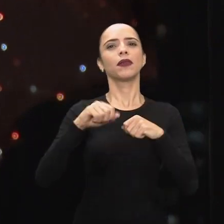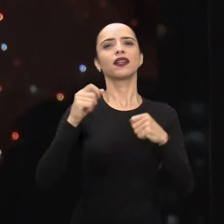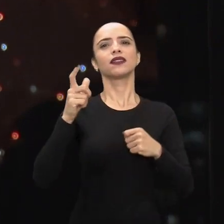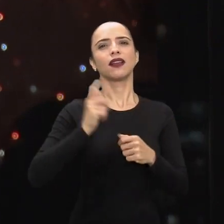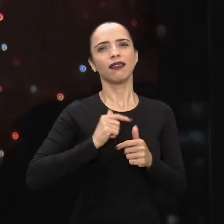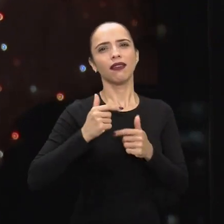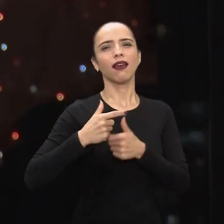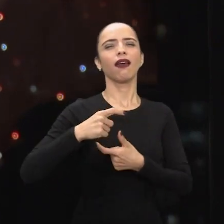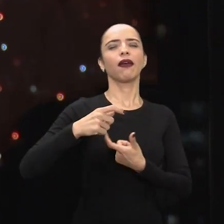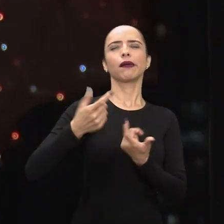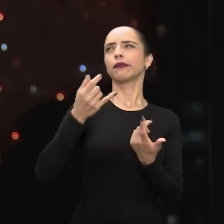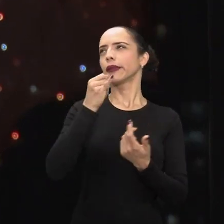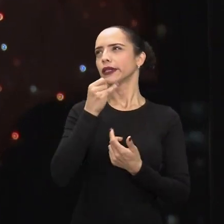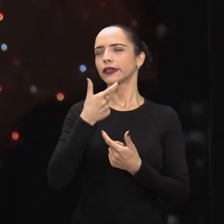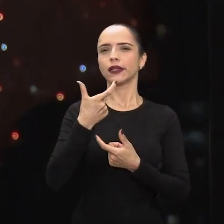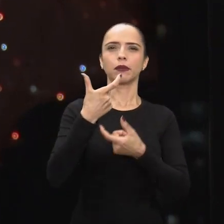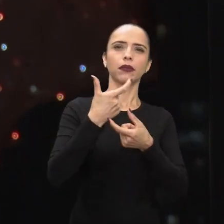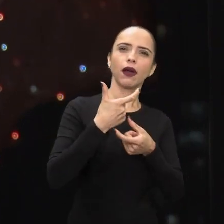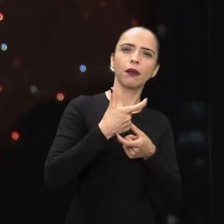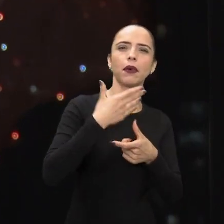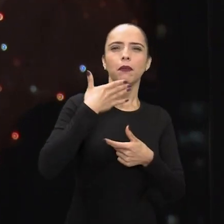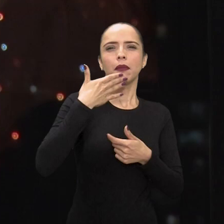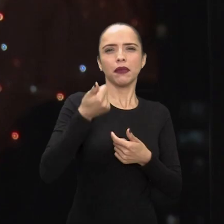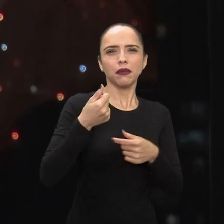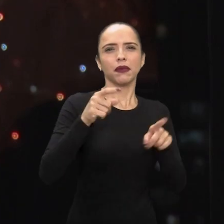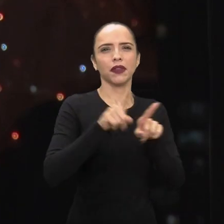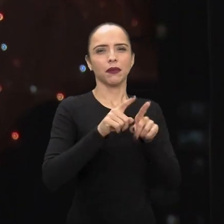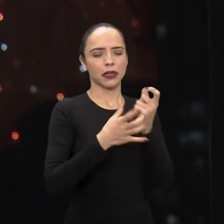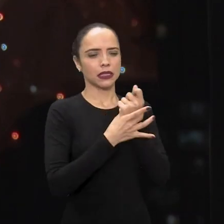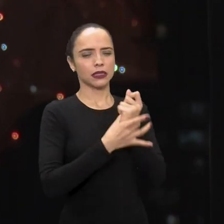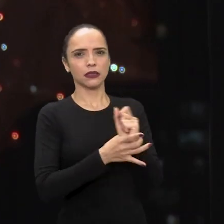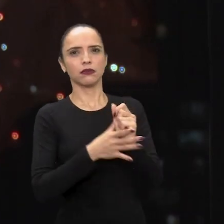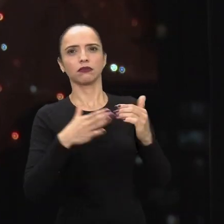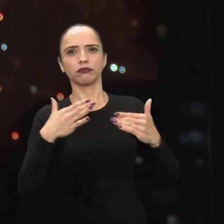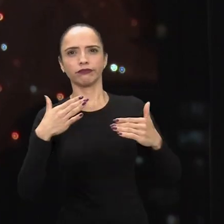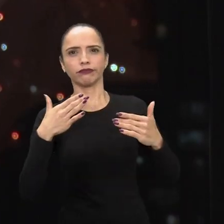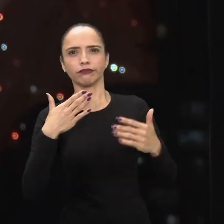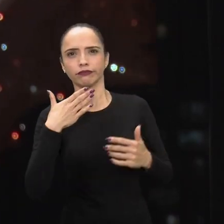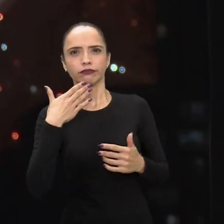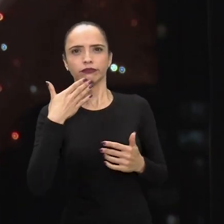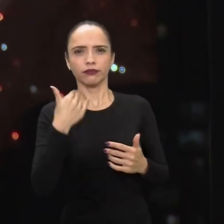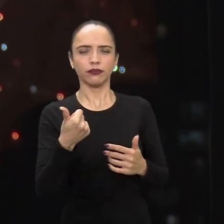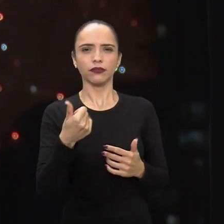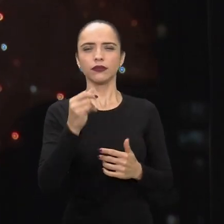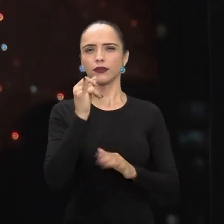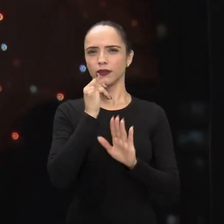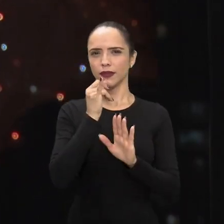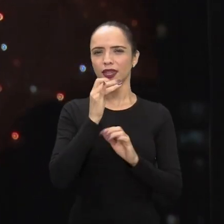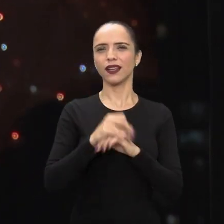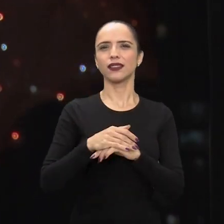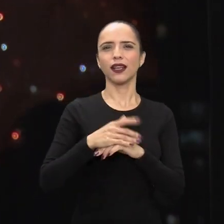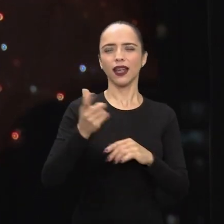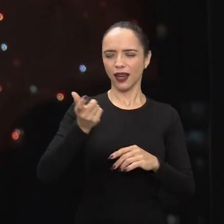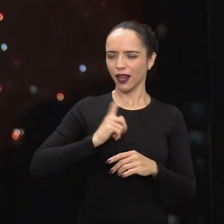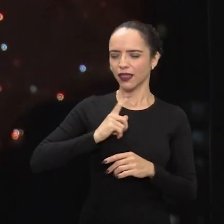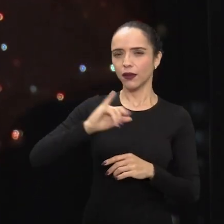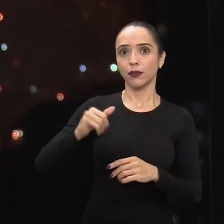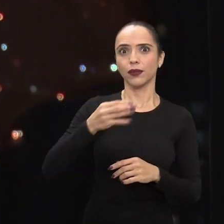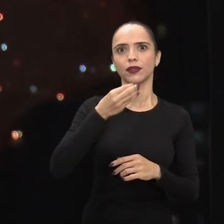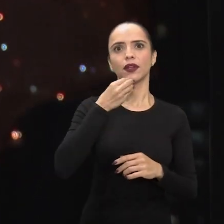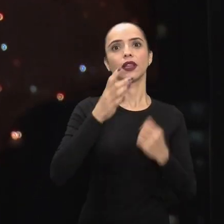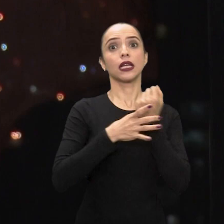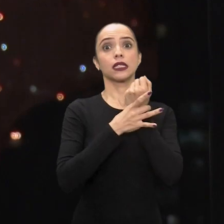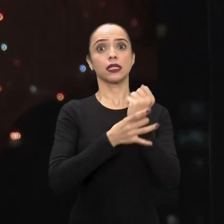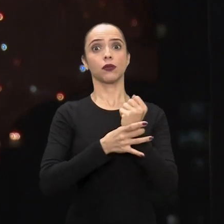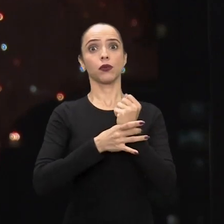equipamento de enfim mínimas não há condições adequadas né de equipamento de que